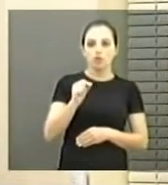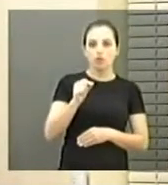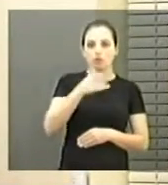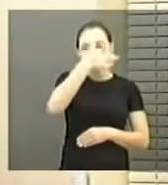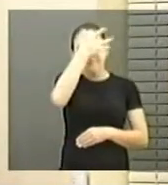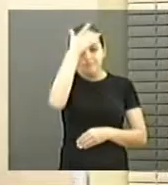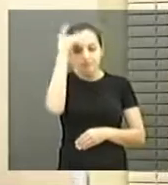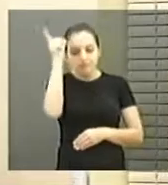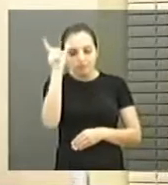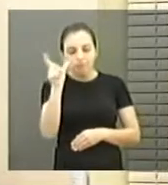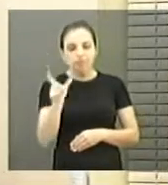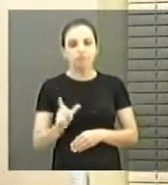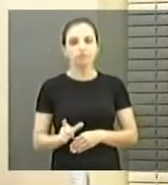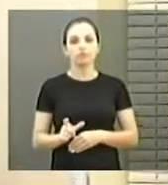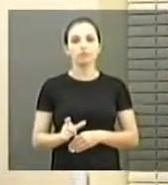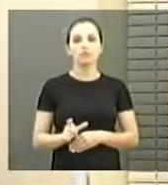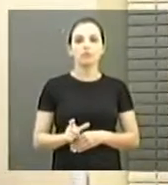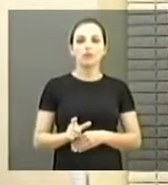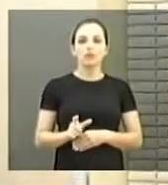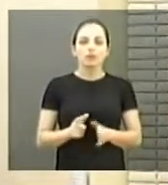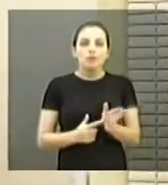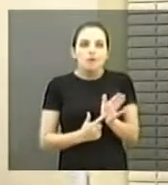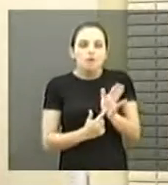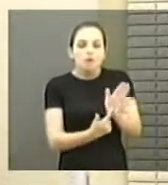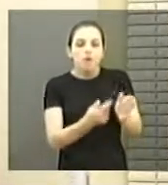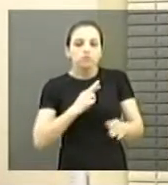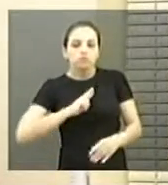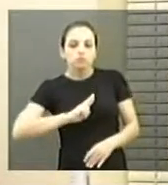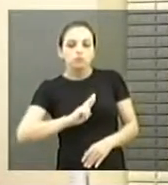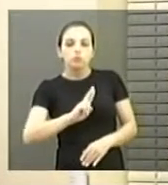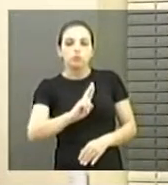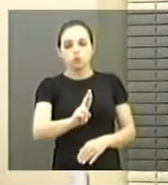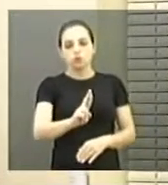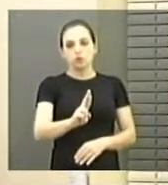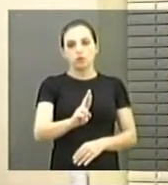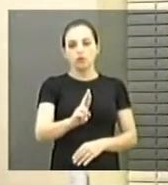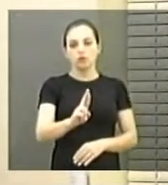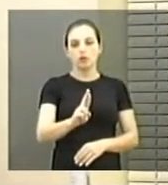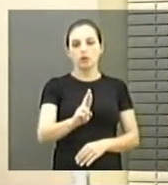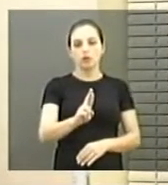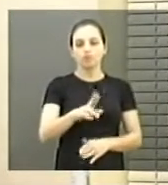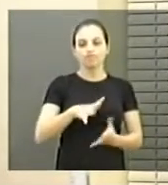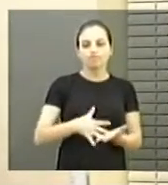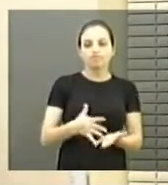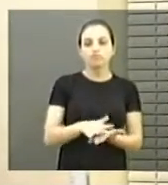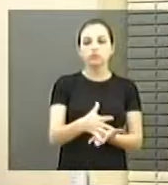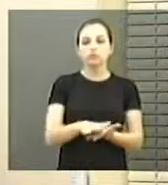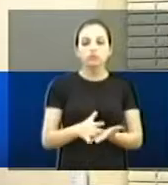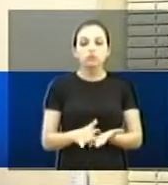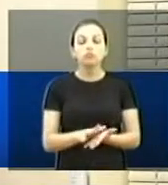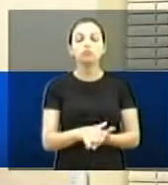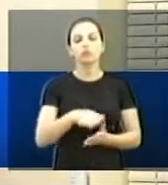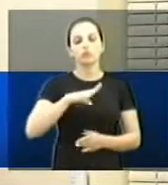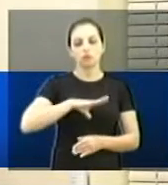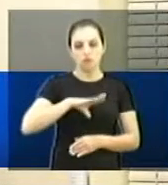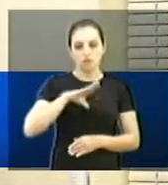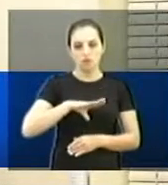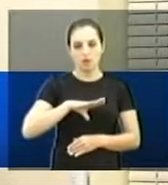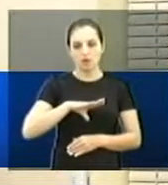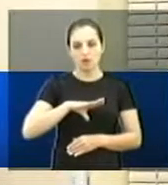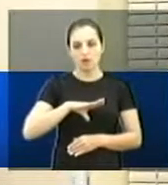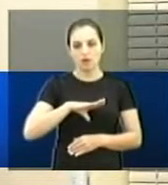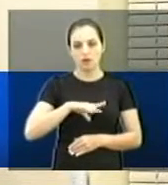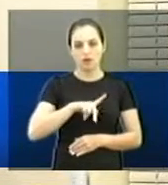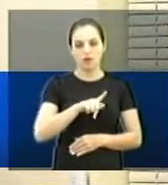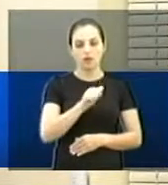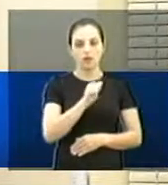uma figura que expressava, representava, representa o samba da nossa cidade, né? O Lau é